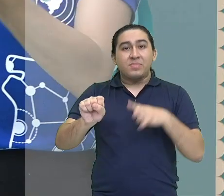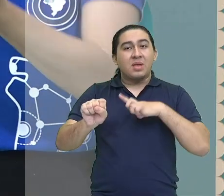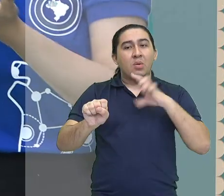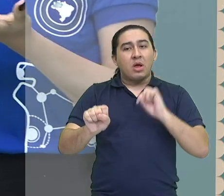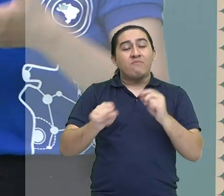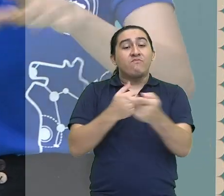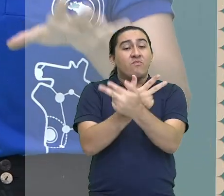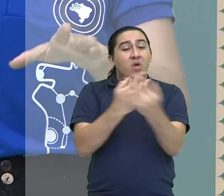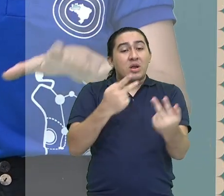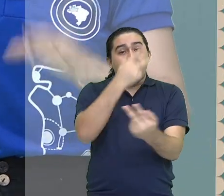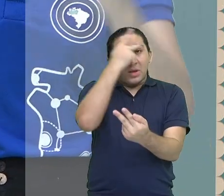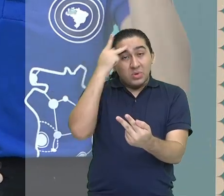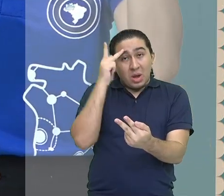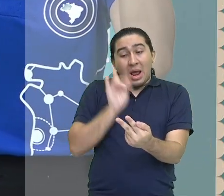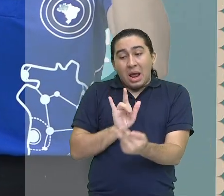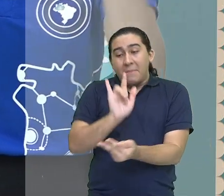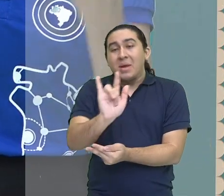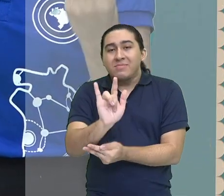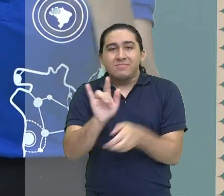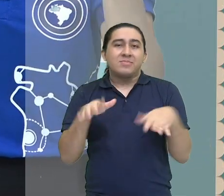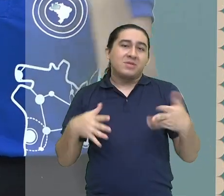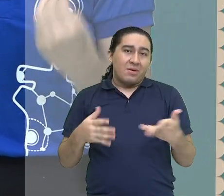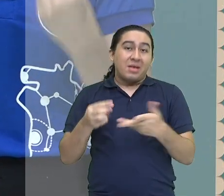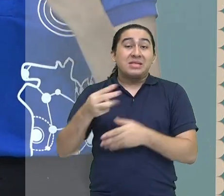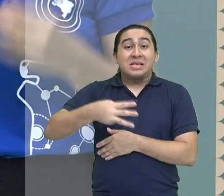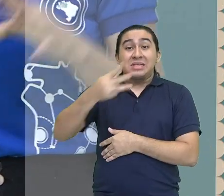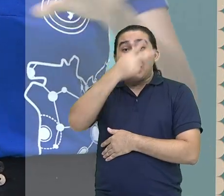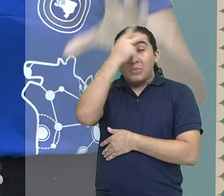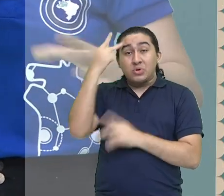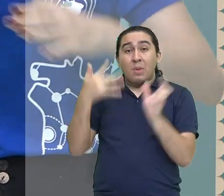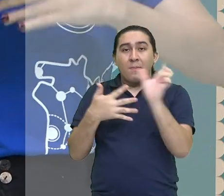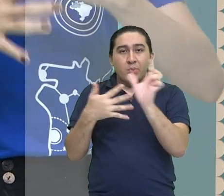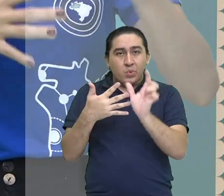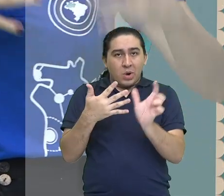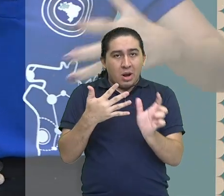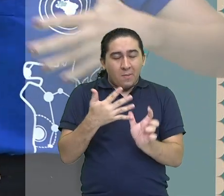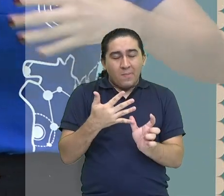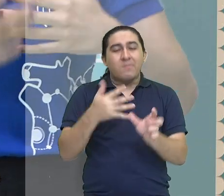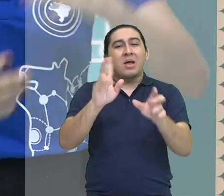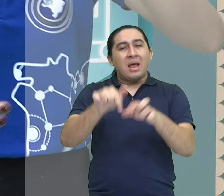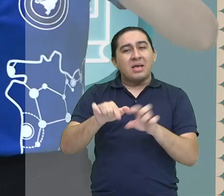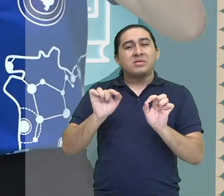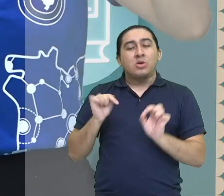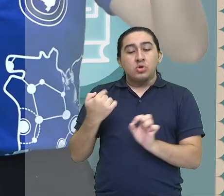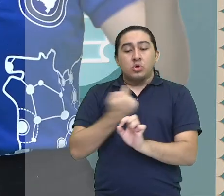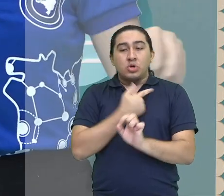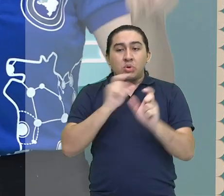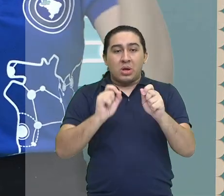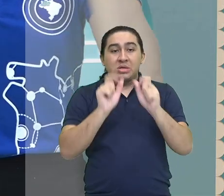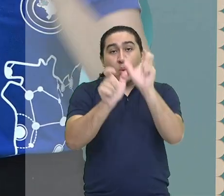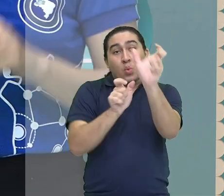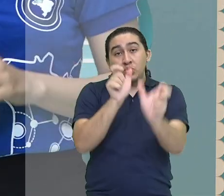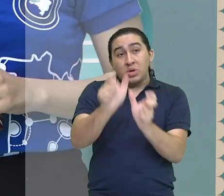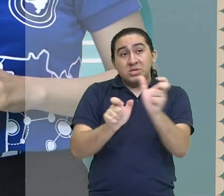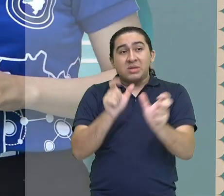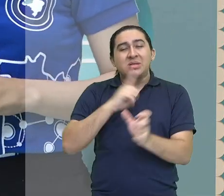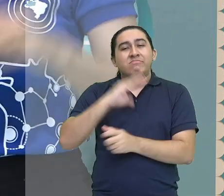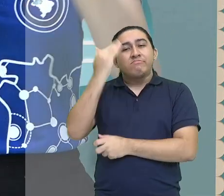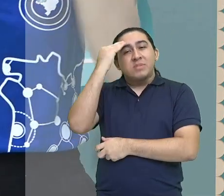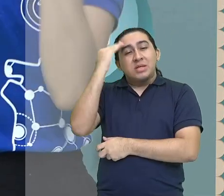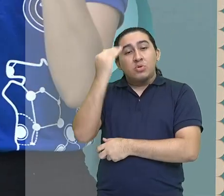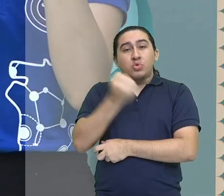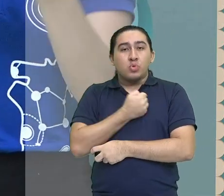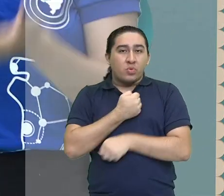ali várias pessoas que amaram. Então, terceira pessoa do plural. É assim que a gente conjuga a questão da numeração